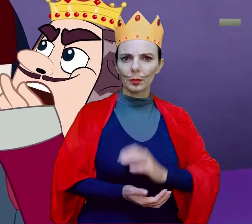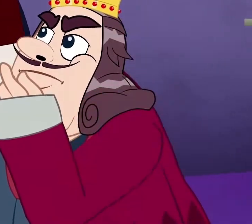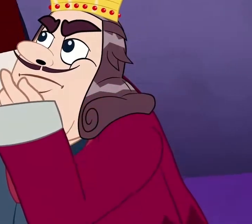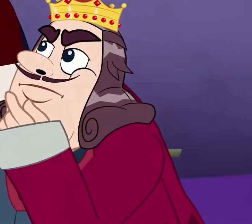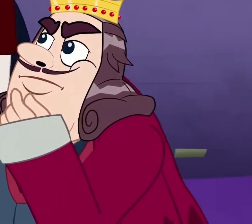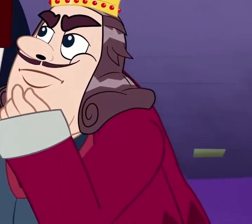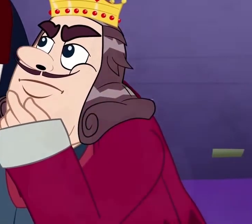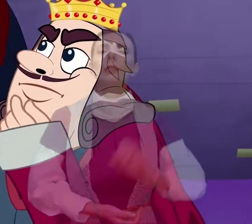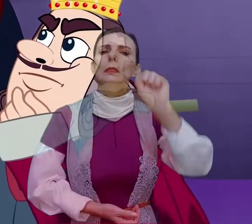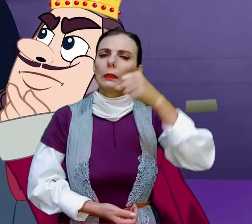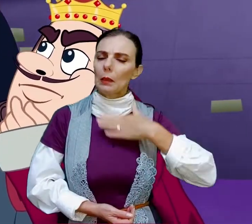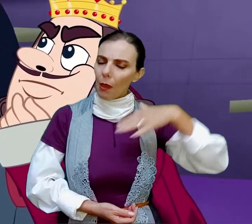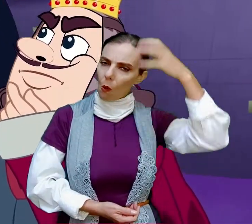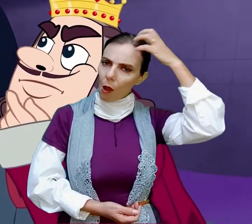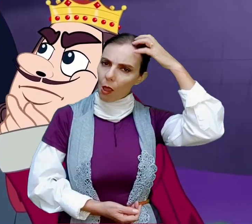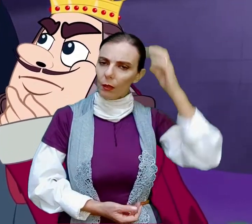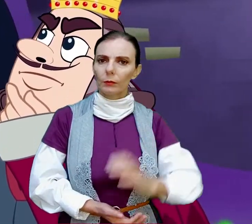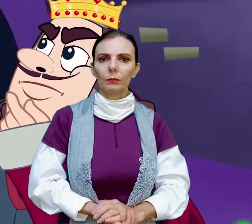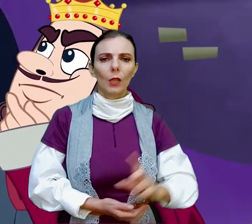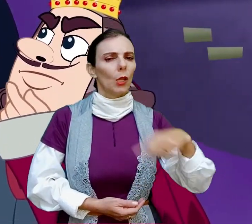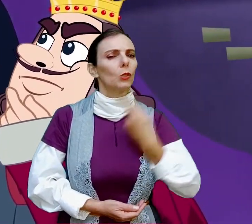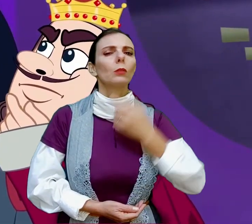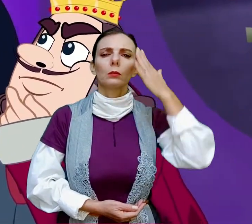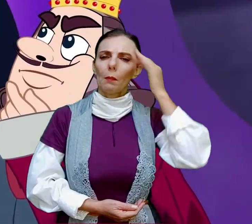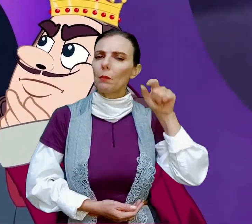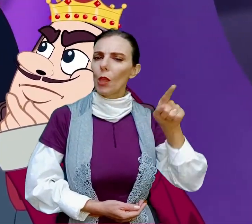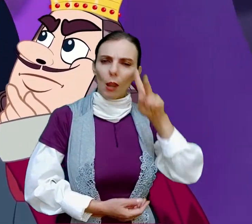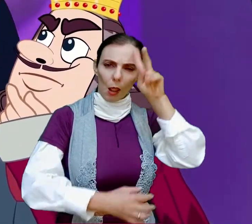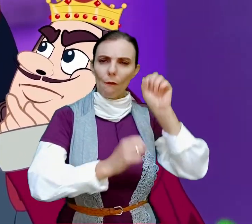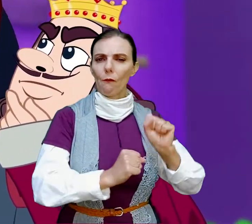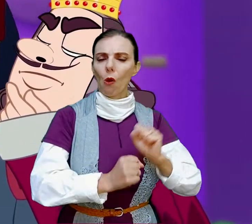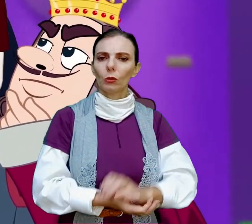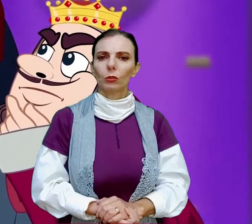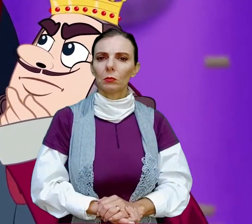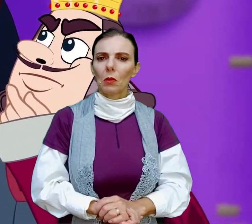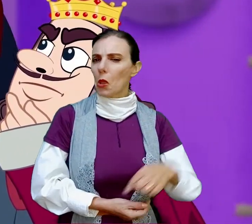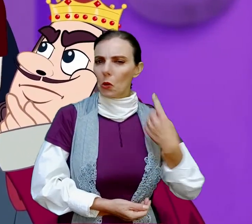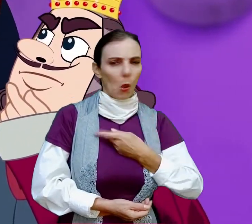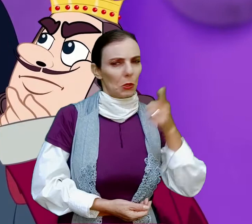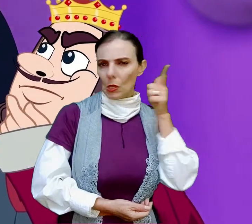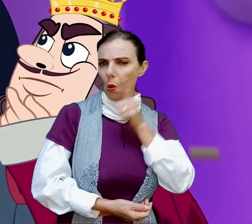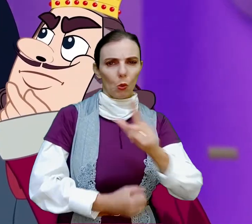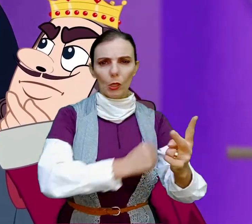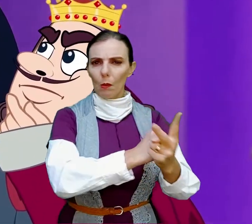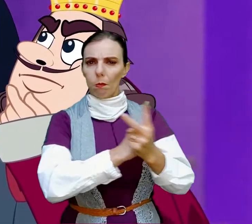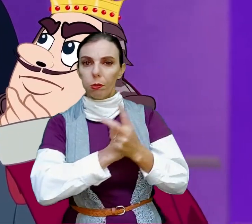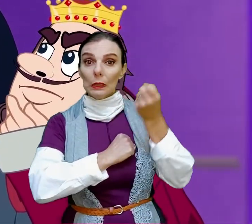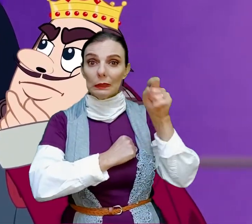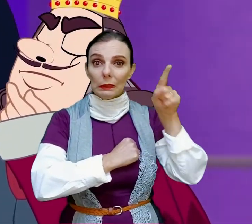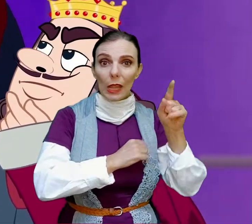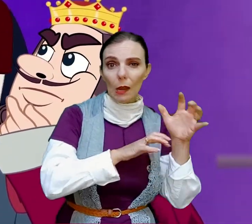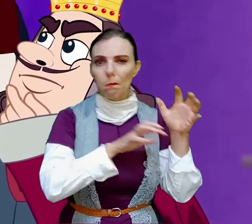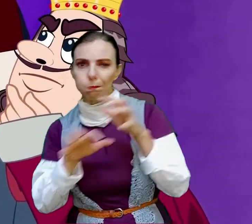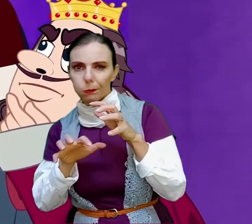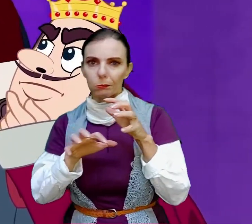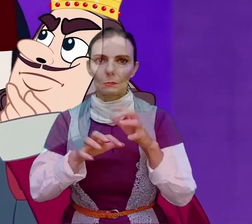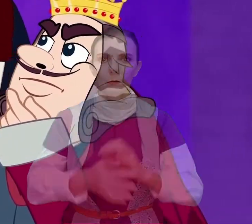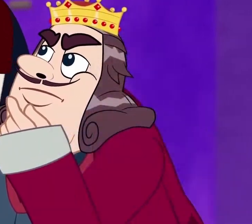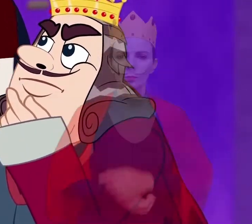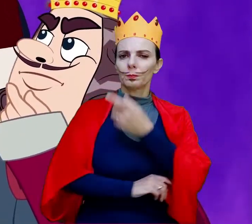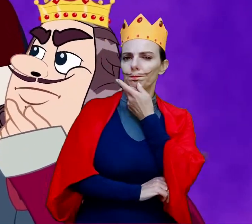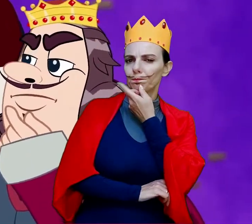Sério? Sim, meu rei. Todos nós sabemos o quão forte ele é e não vamos conseguir nos defender se ele nos